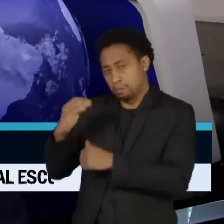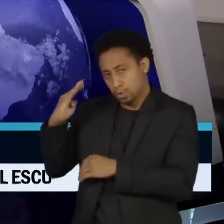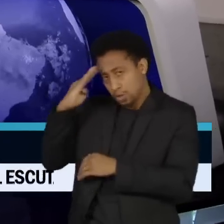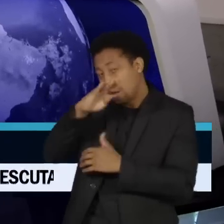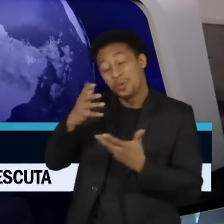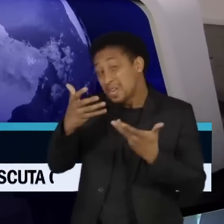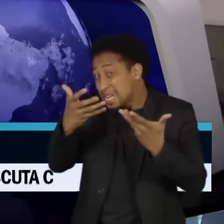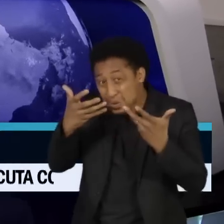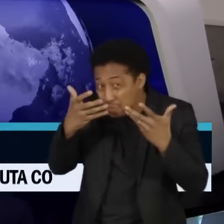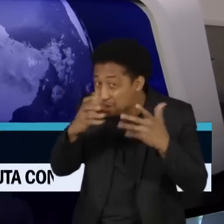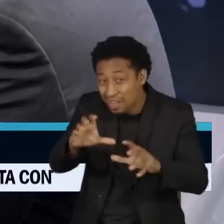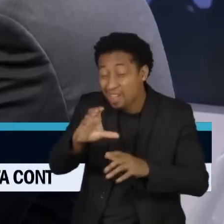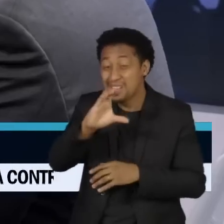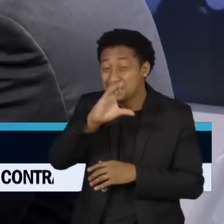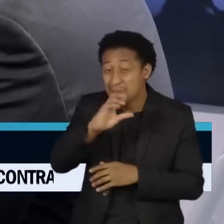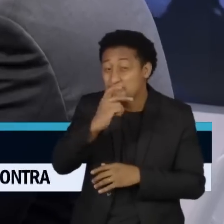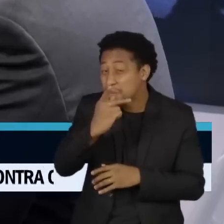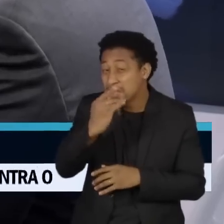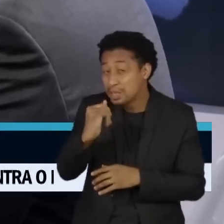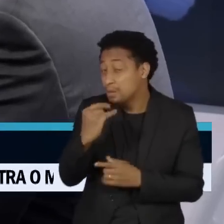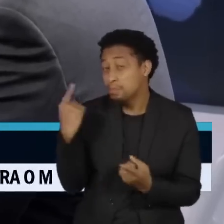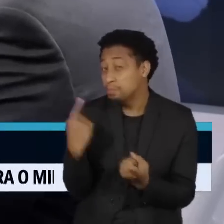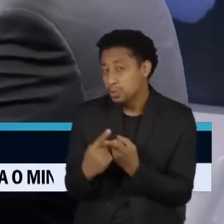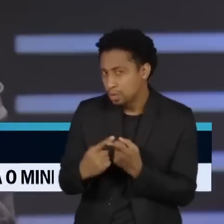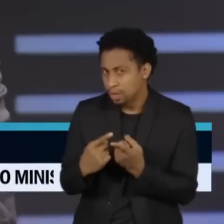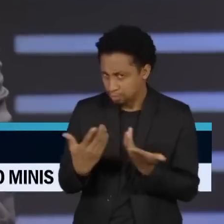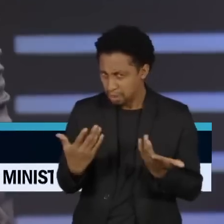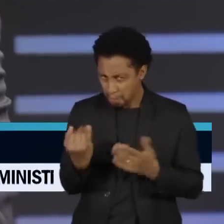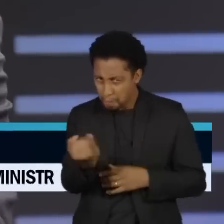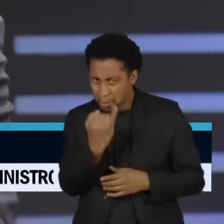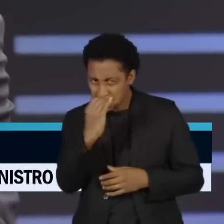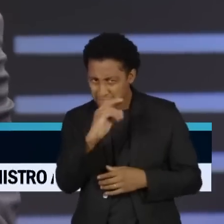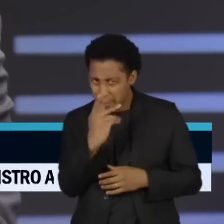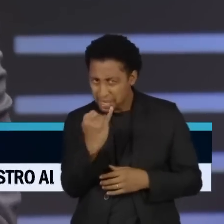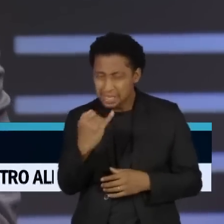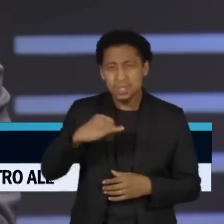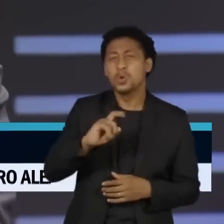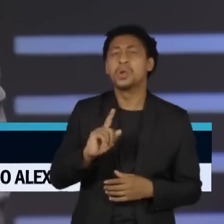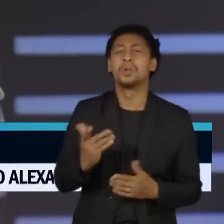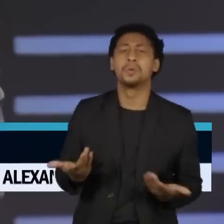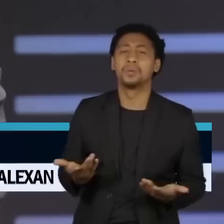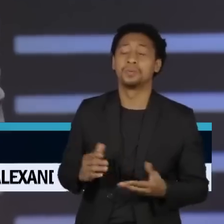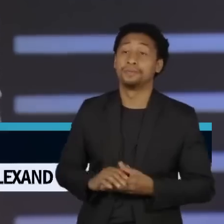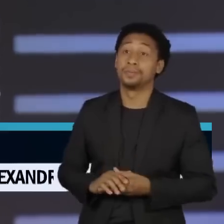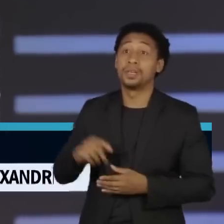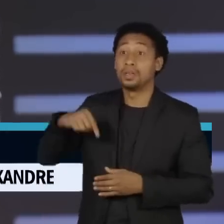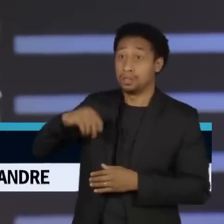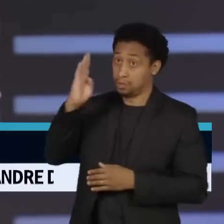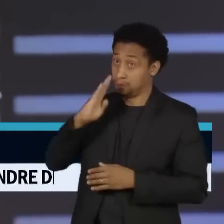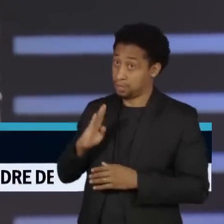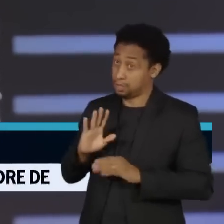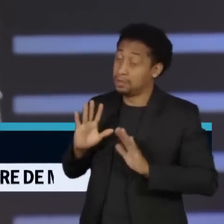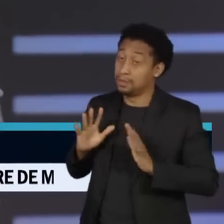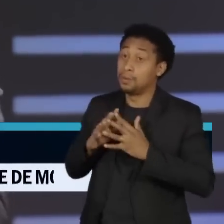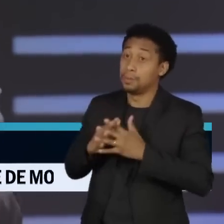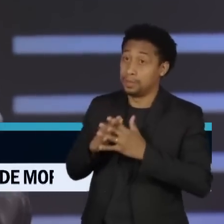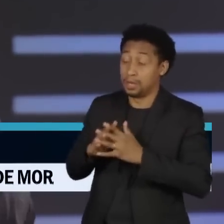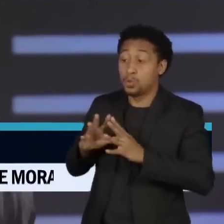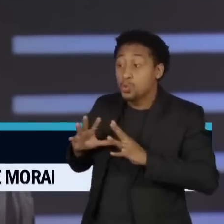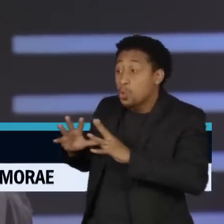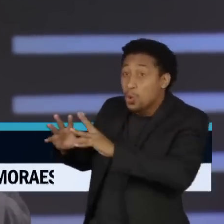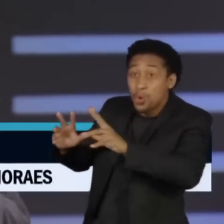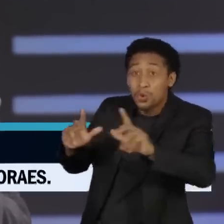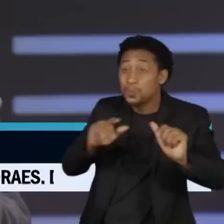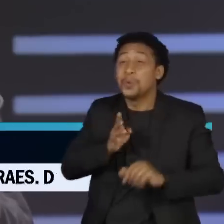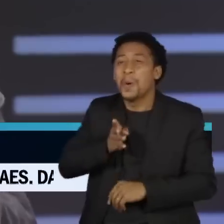muito grande. A CPI, ela é necessária ou não? Existe um mote em Brasília que diz o seguinte, todo mundo sabe como uma CPI começa, mas ninguém sabe como